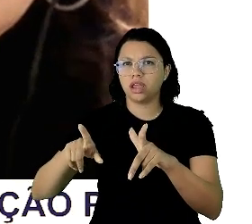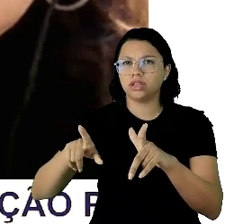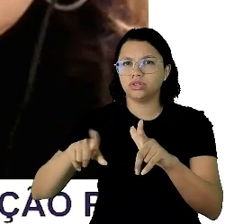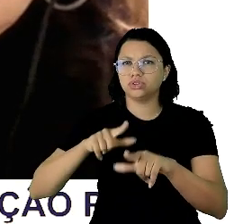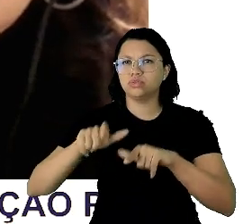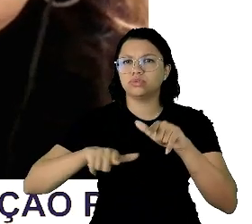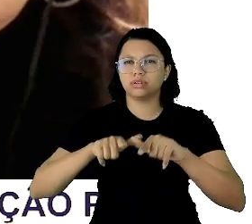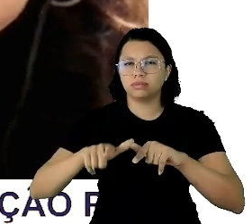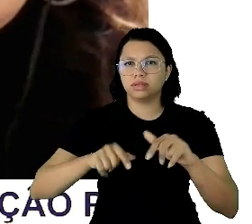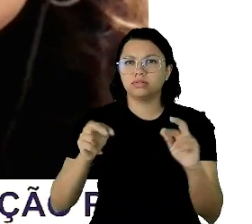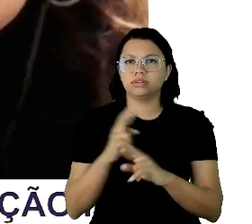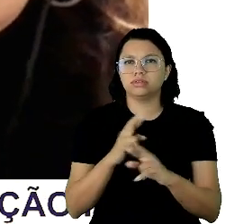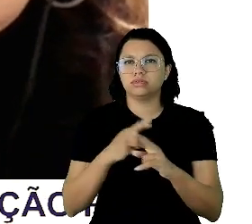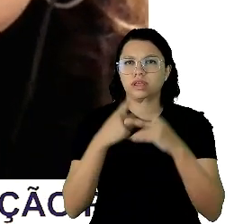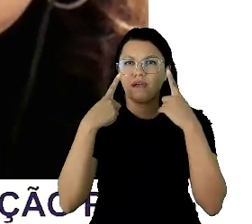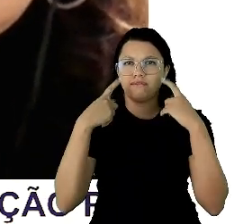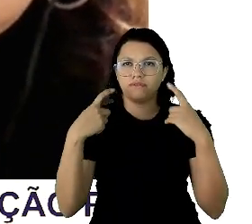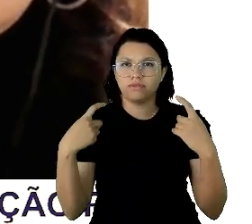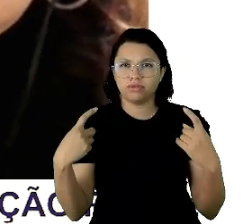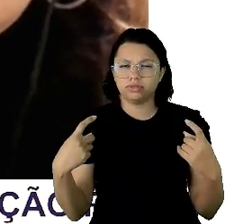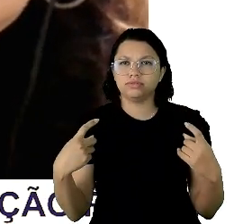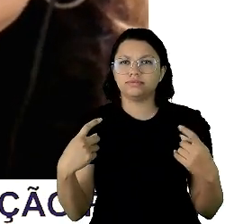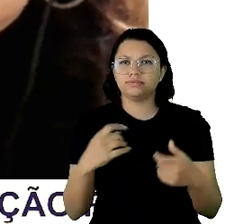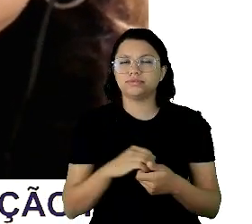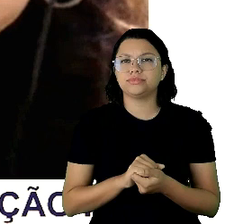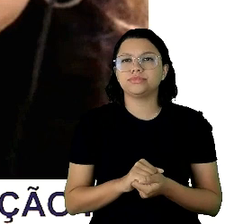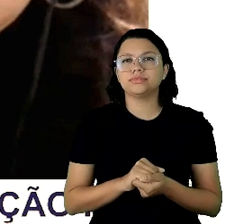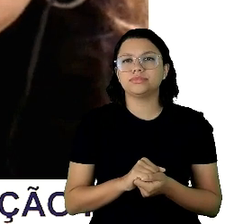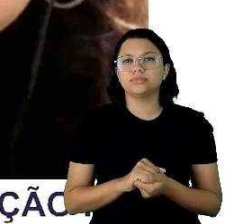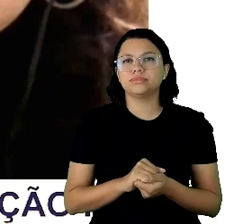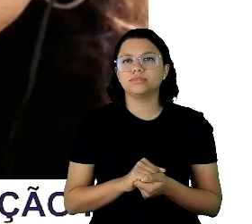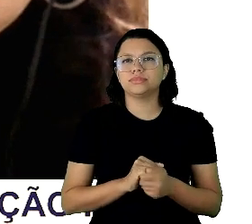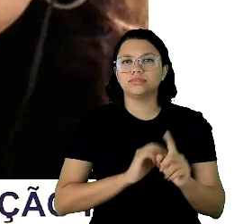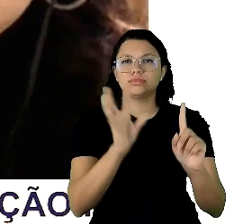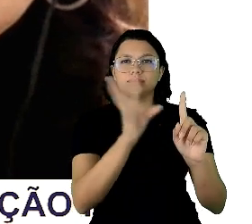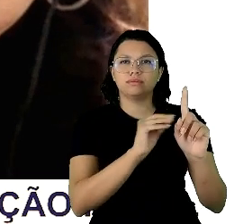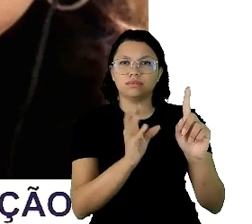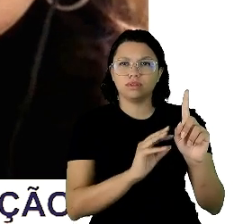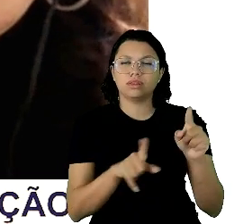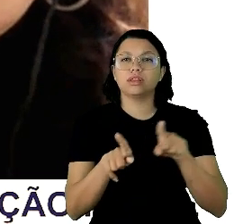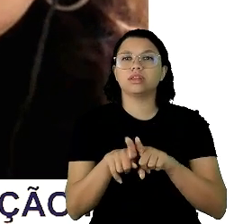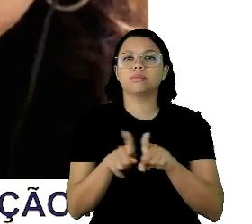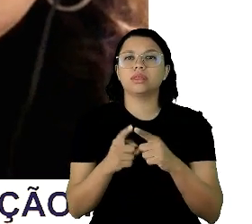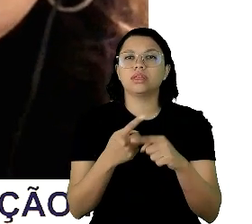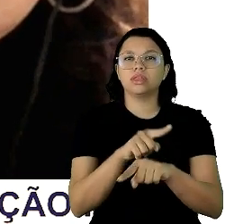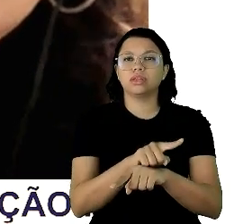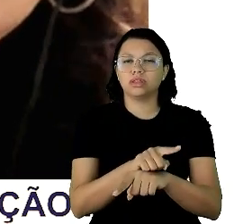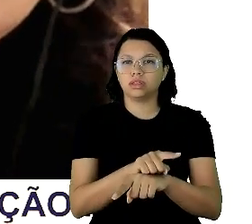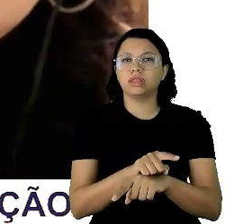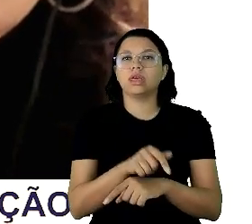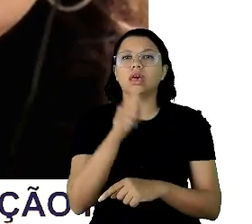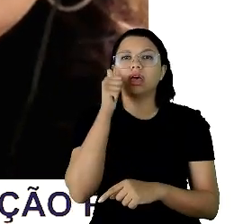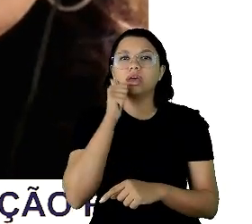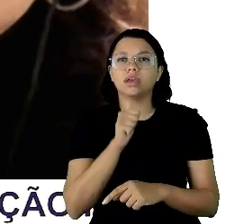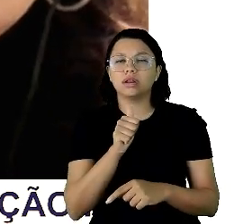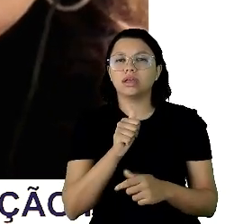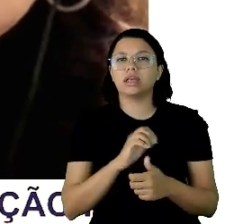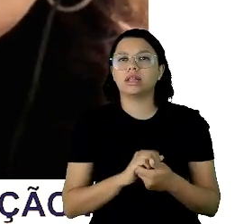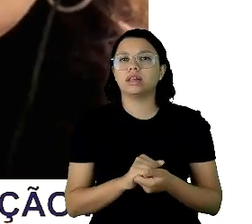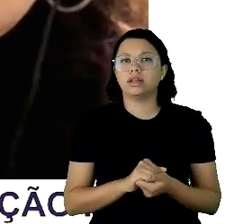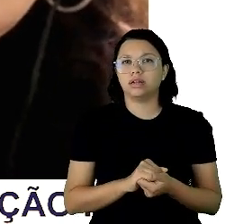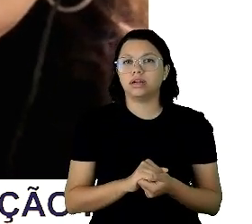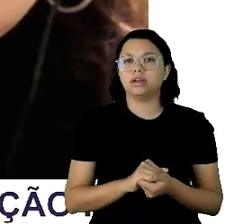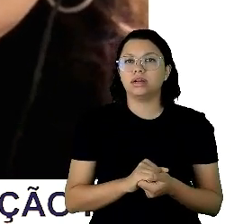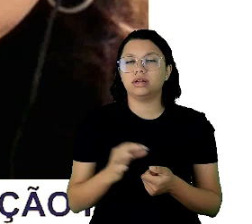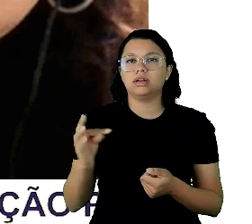violência e importunação contra a mulher, as mulheres trans e